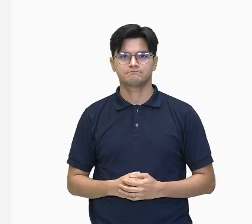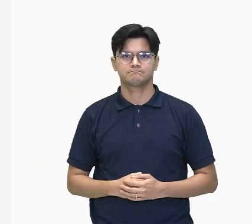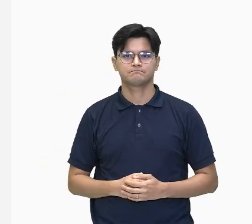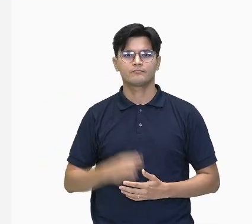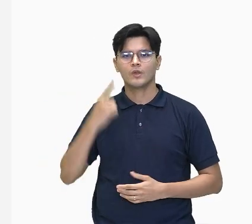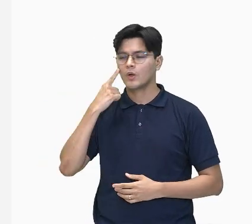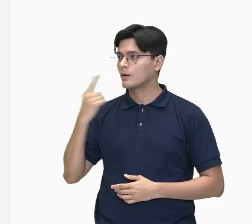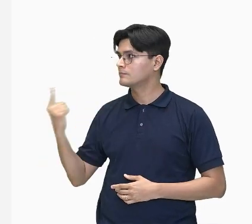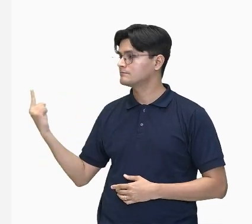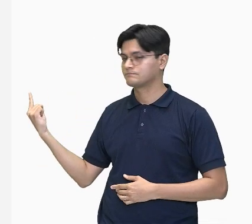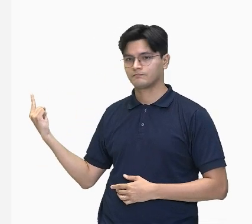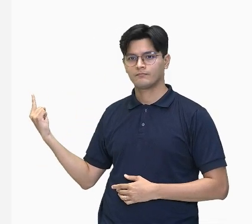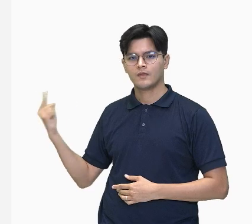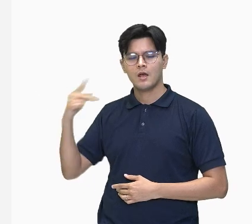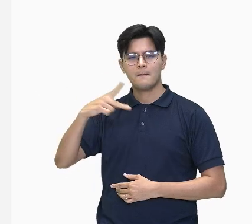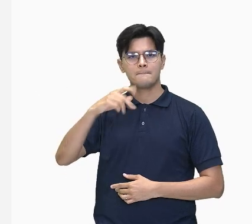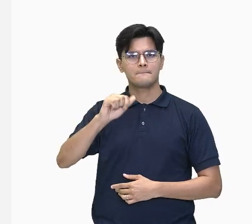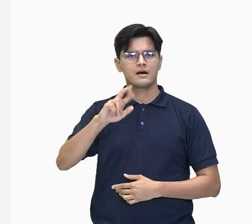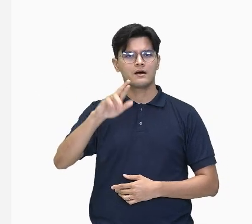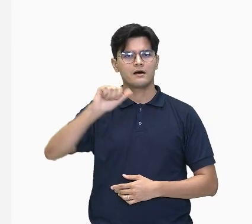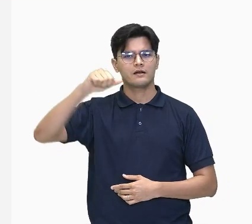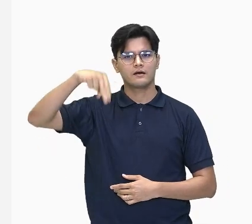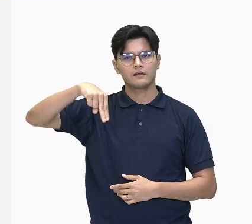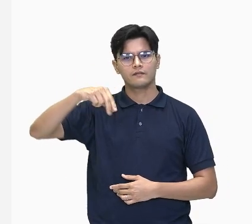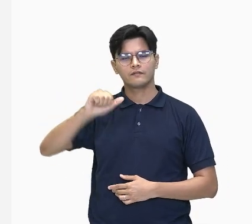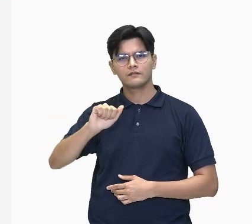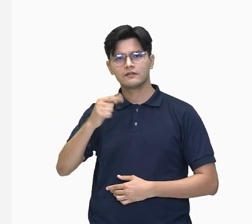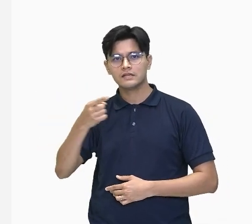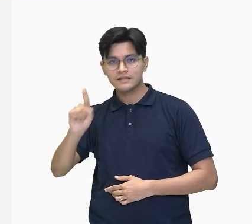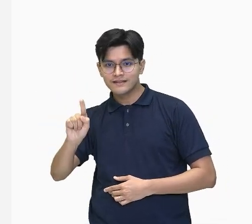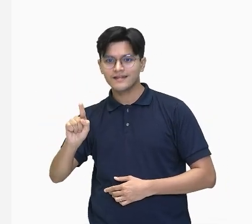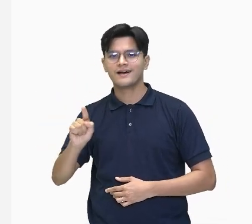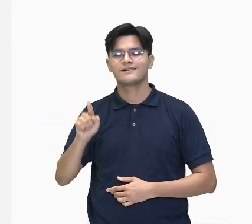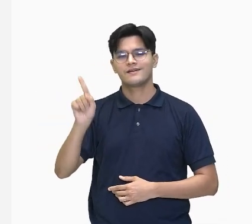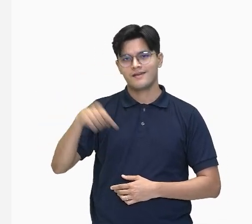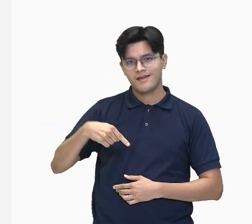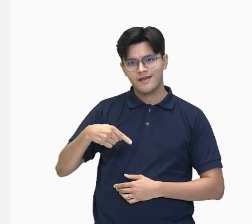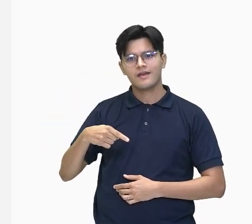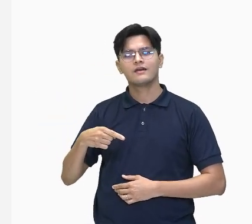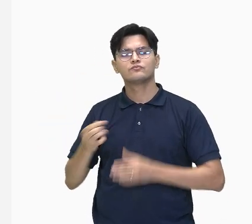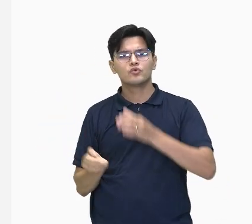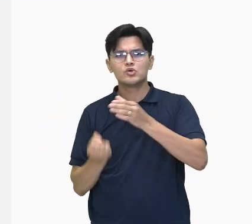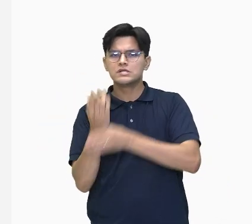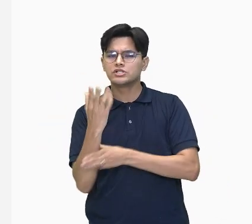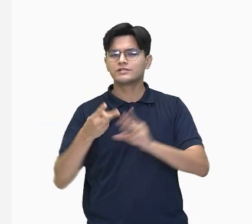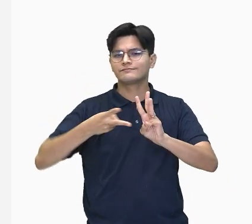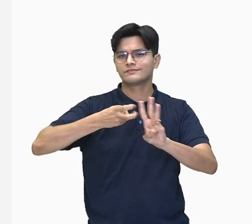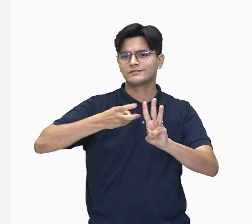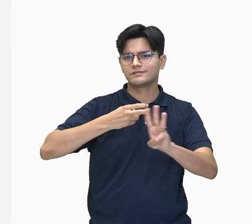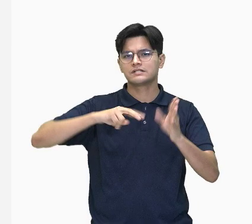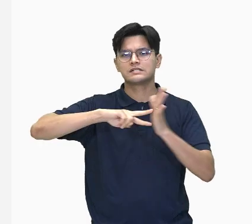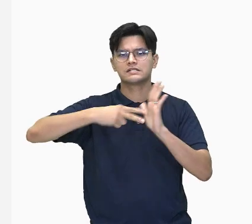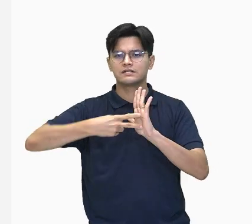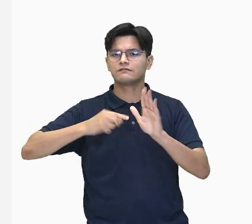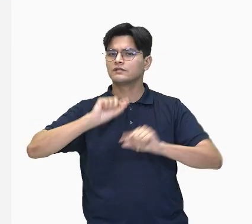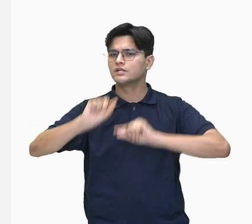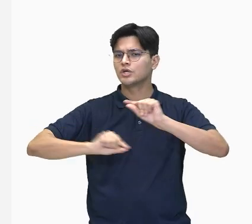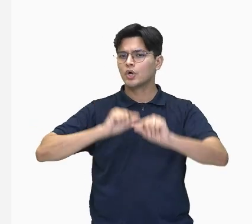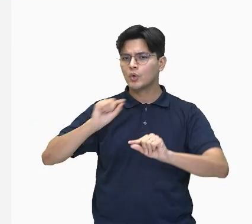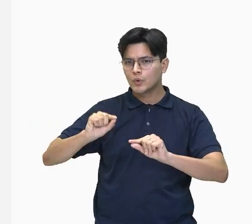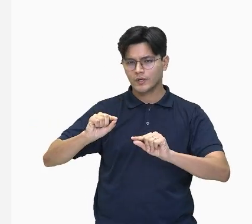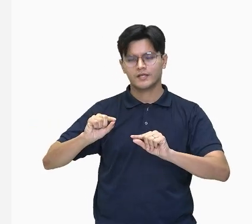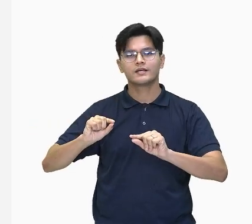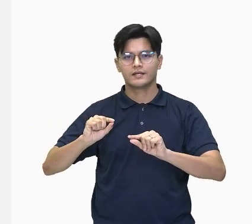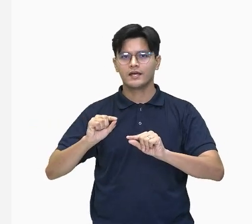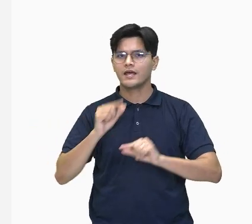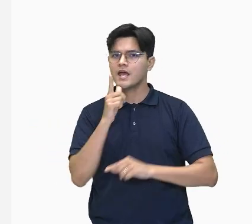origem indígena, que significa o braço de um grande rio, formando aí uma grande ilha e